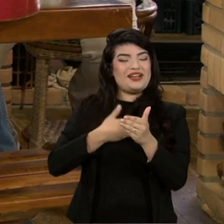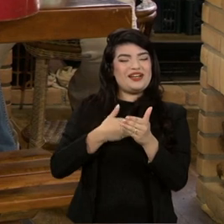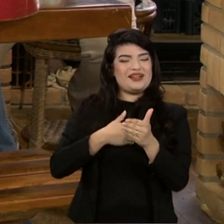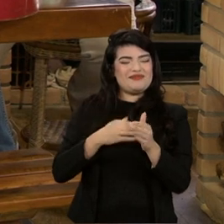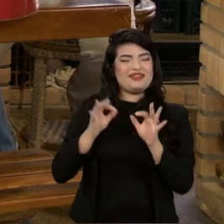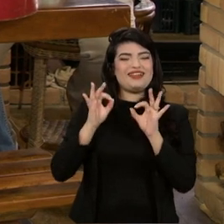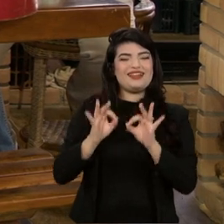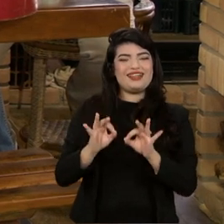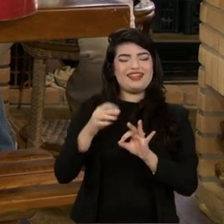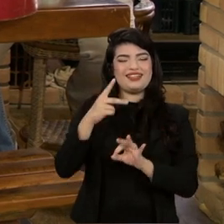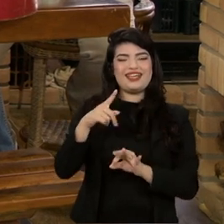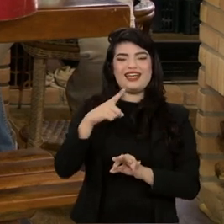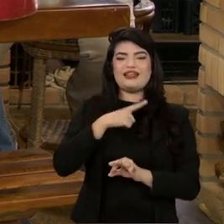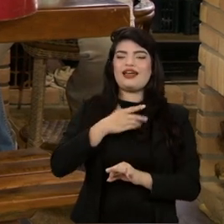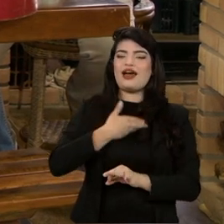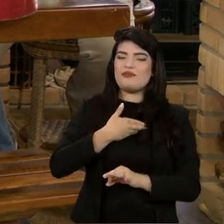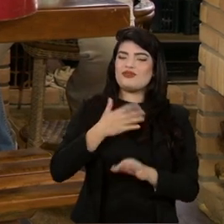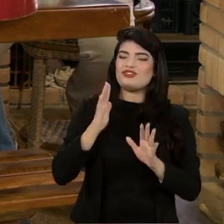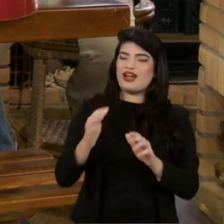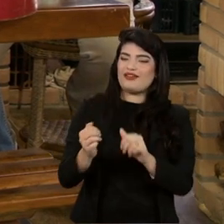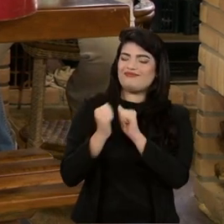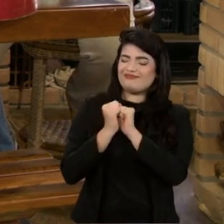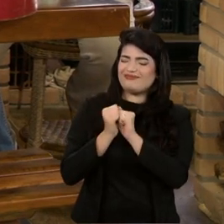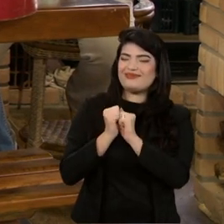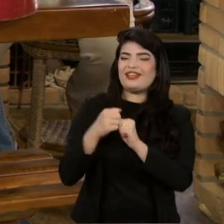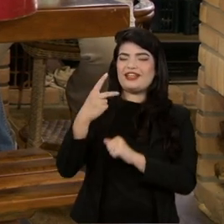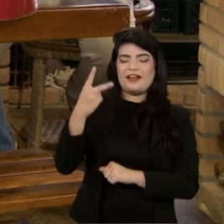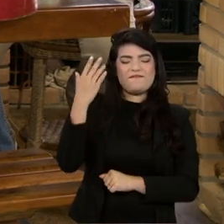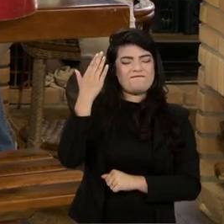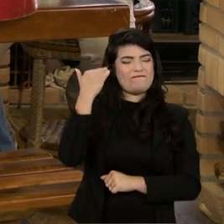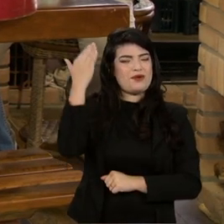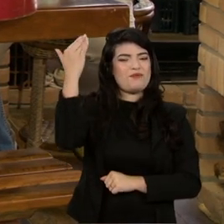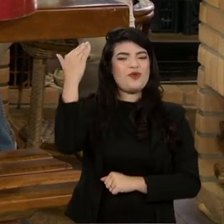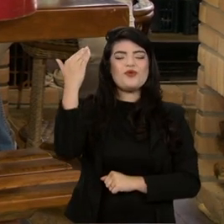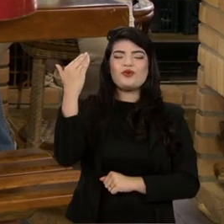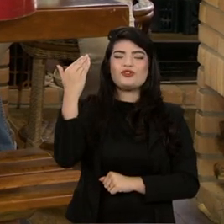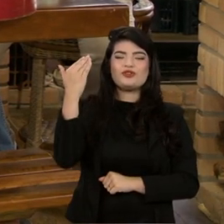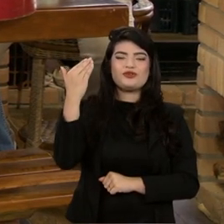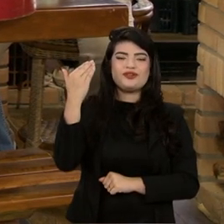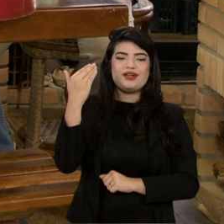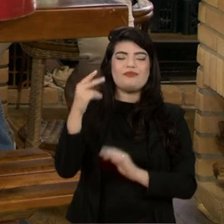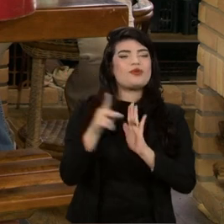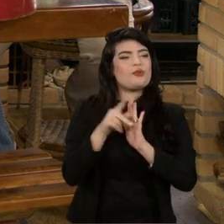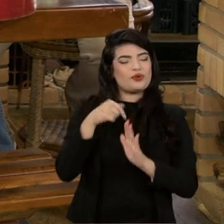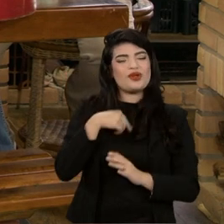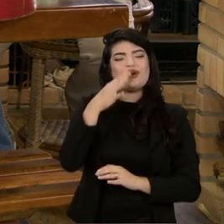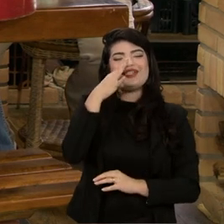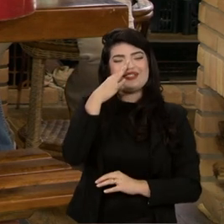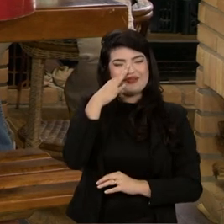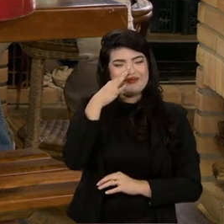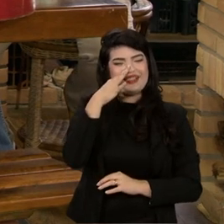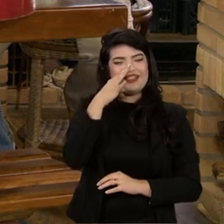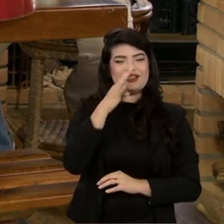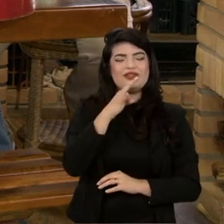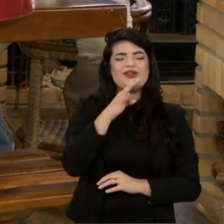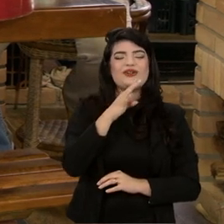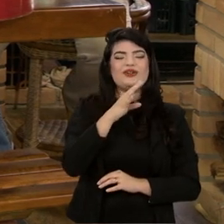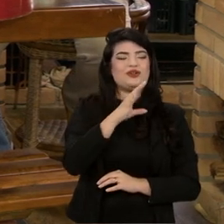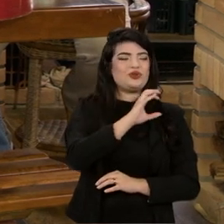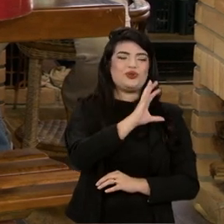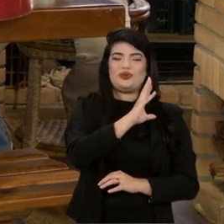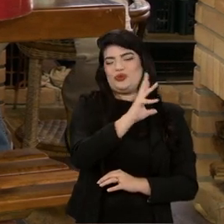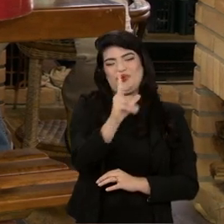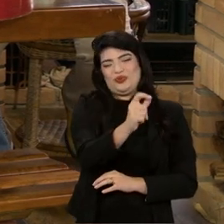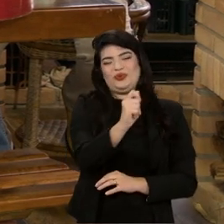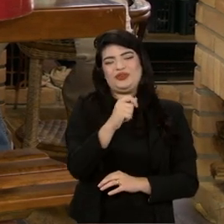além da gente ser amigo, é um artista que eu admiro muito. né? Todos nós. Né? E aquele que